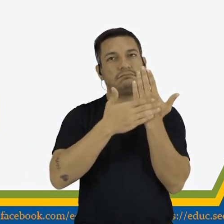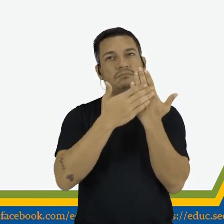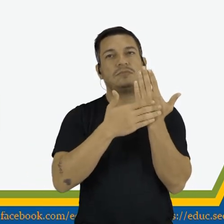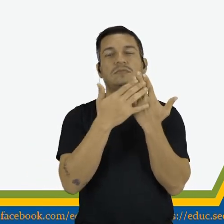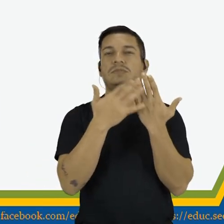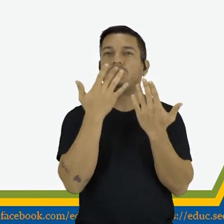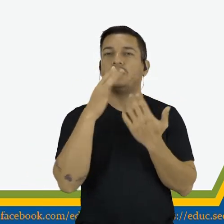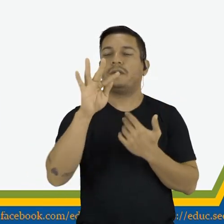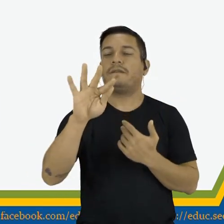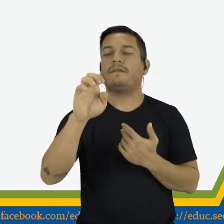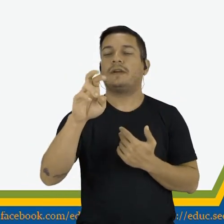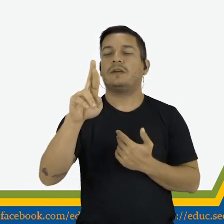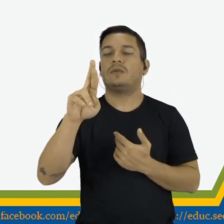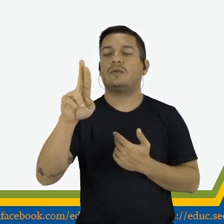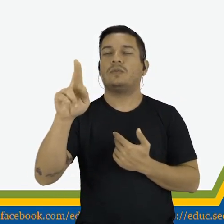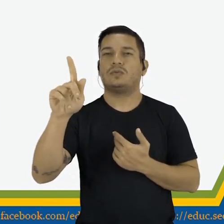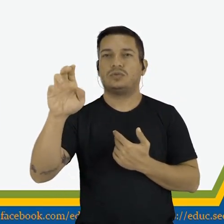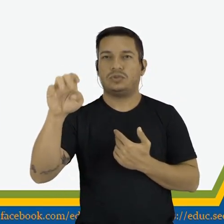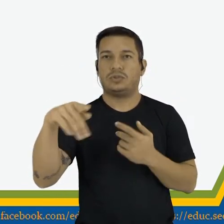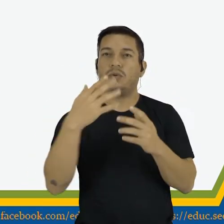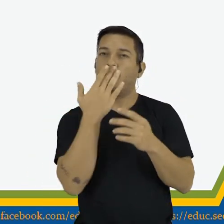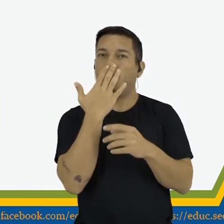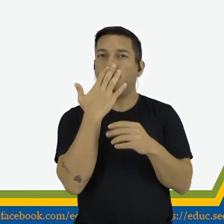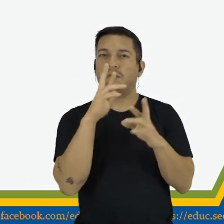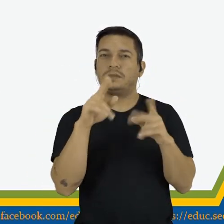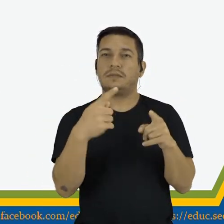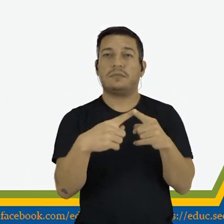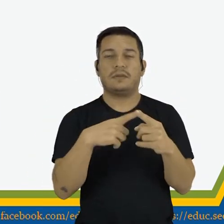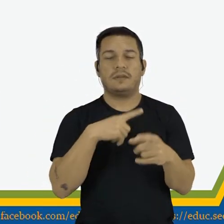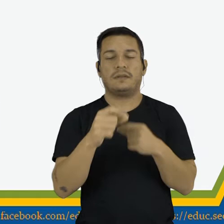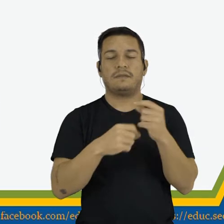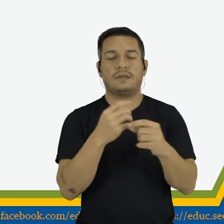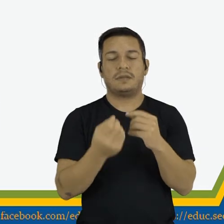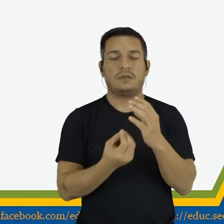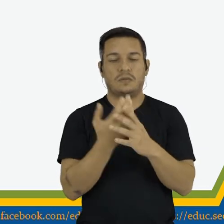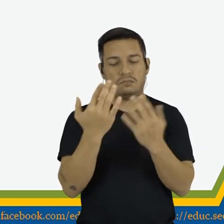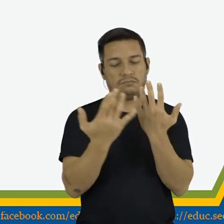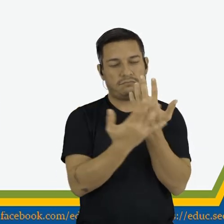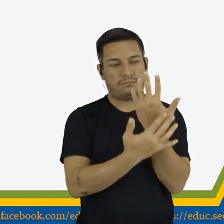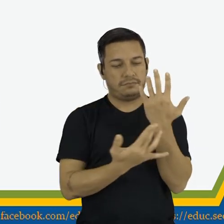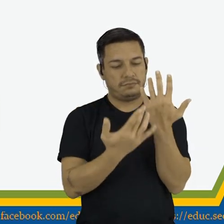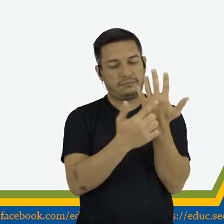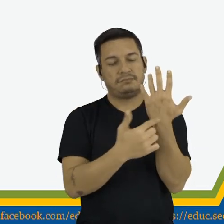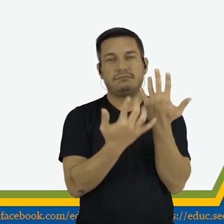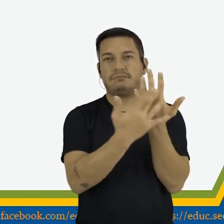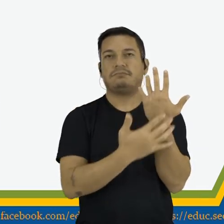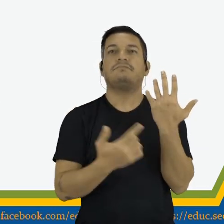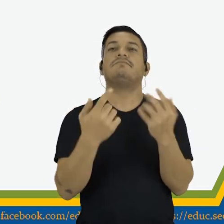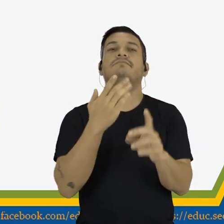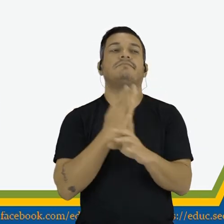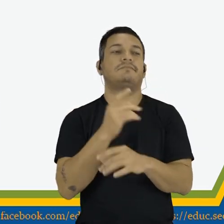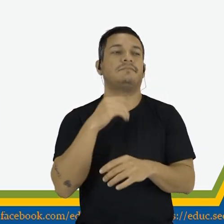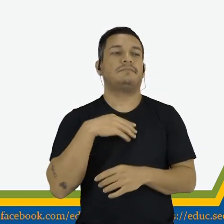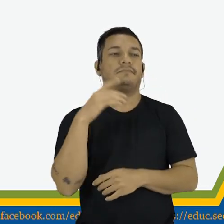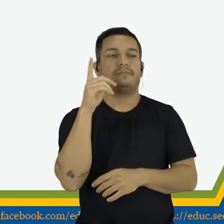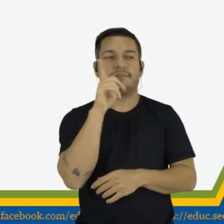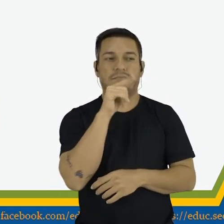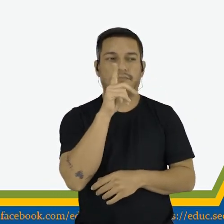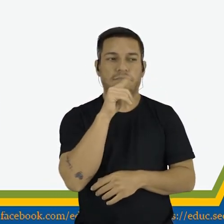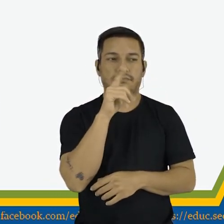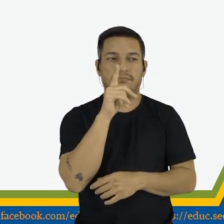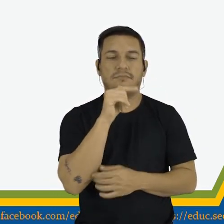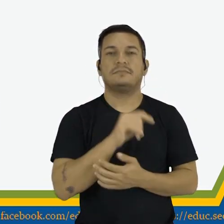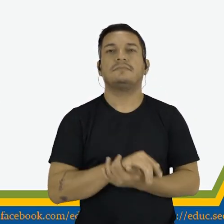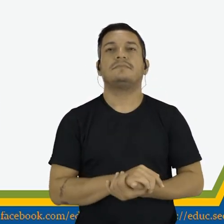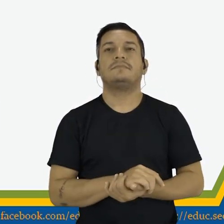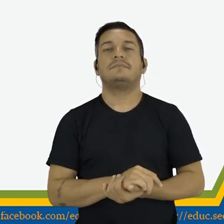eles estão com a coloração diferenciada porque houve o surgimento de ferrugem por conta da umidade que ele teve